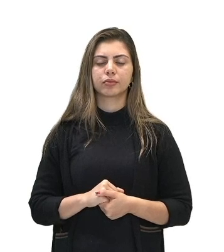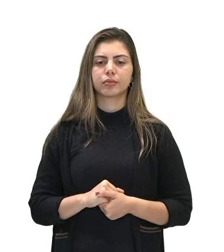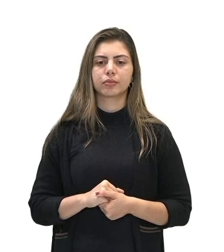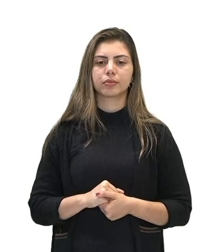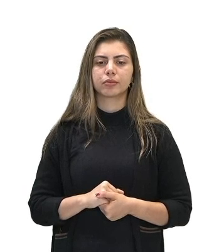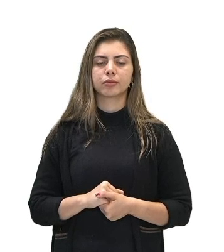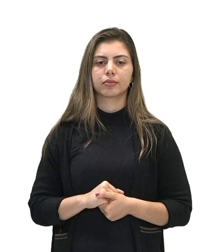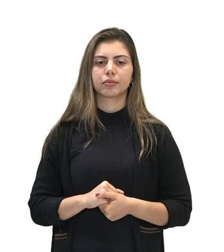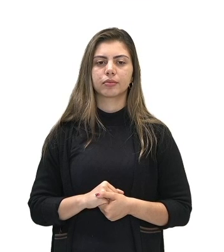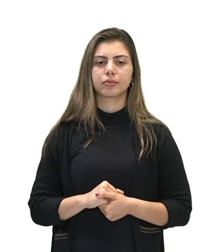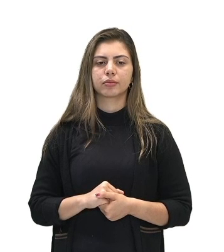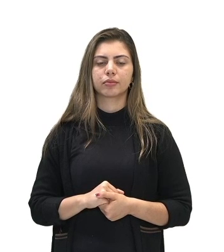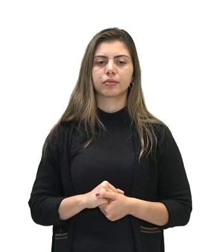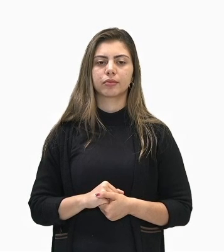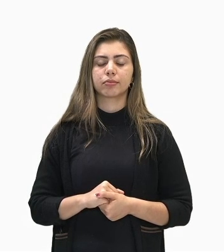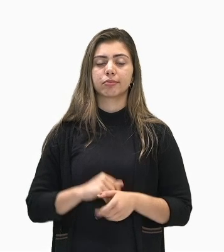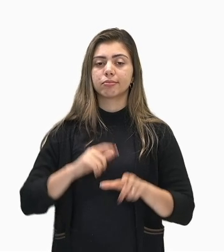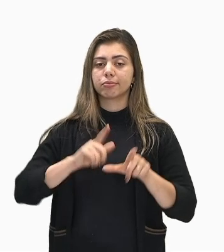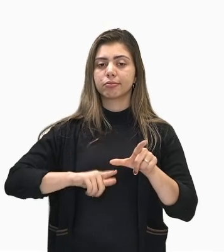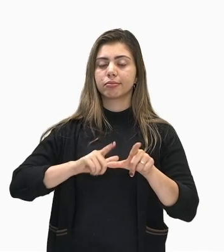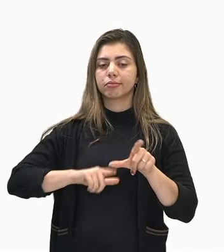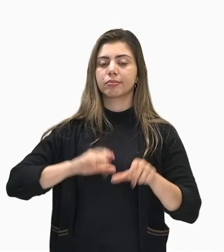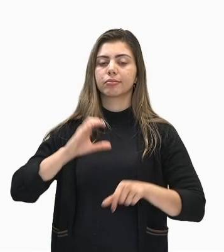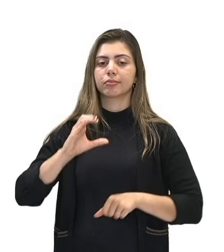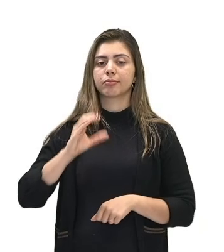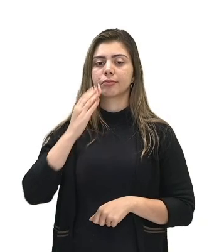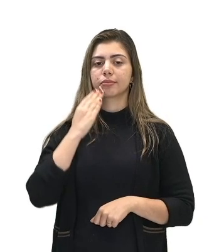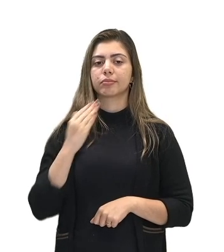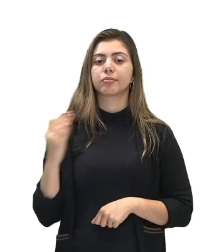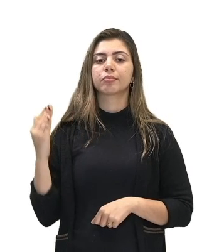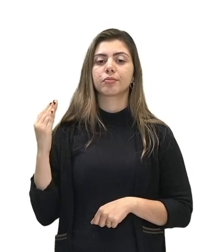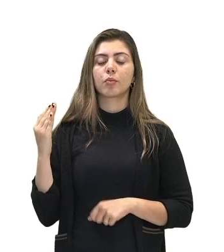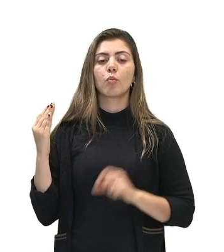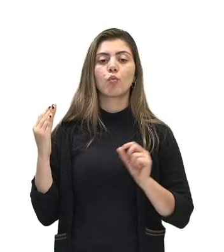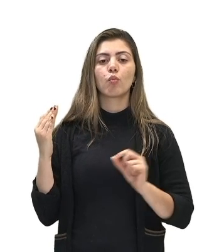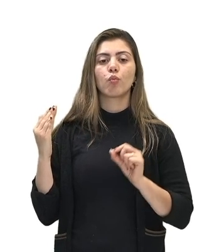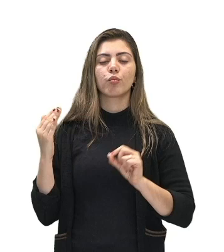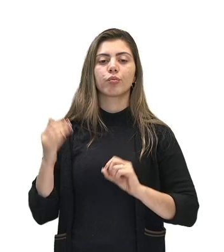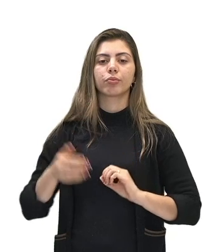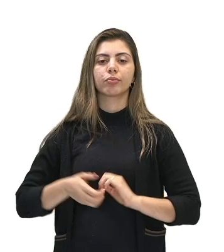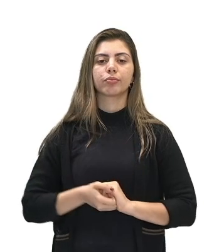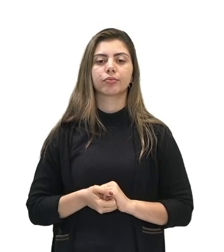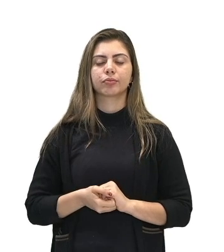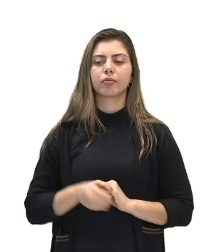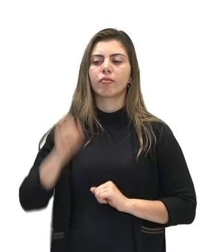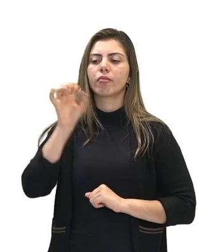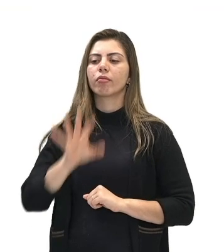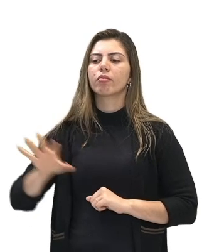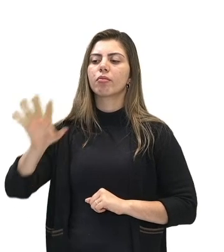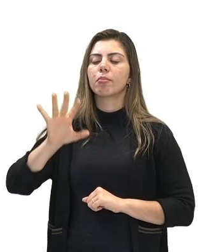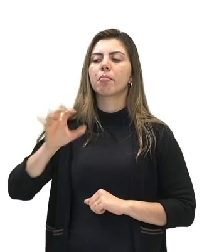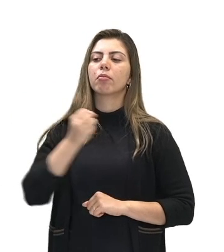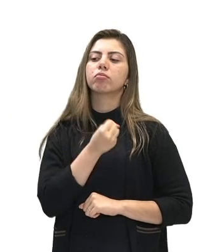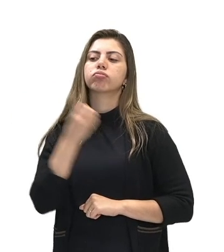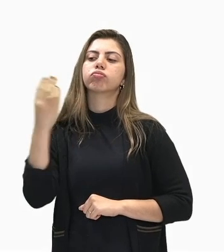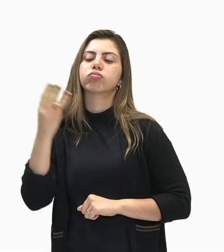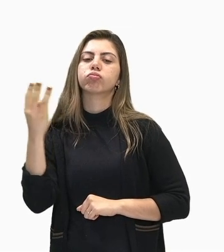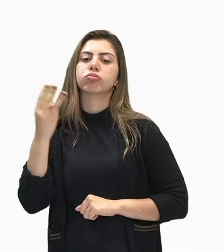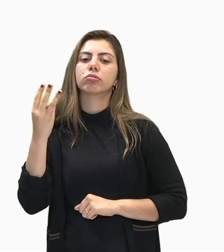E na letra C, né? Aqui, qual o processo representado pela